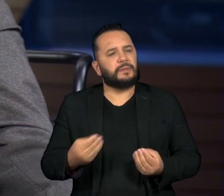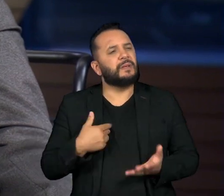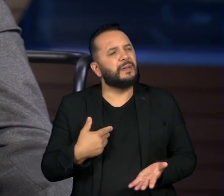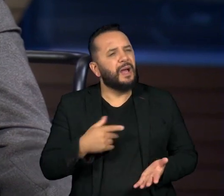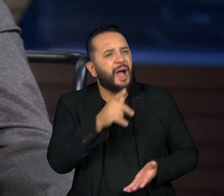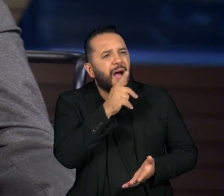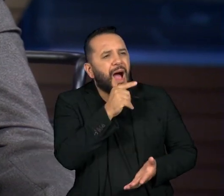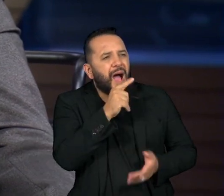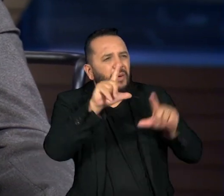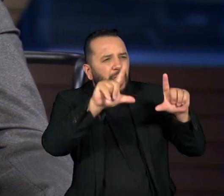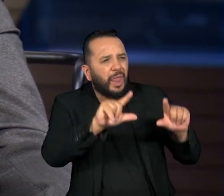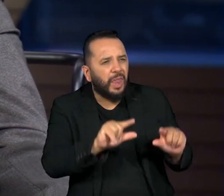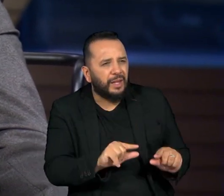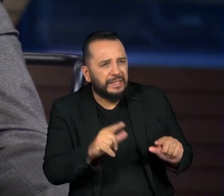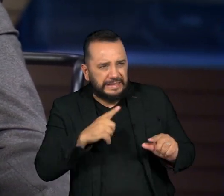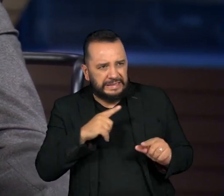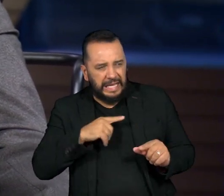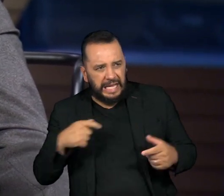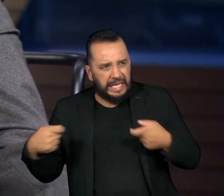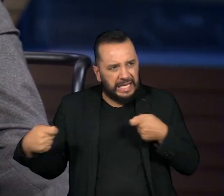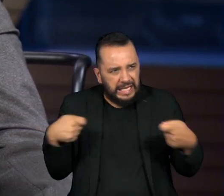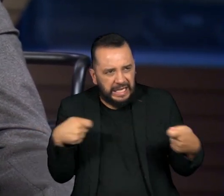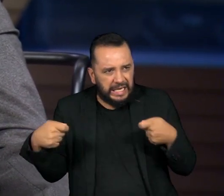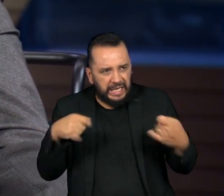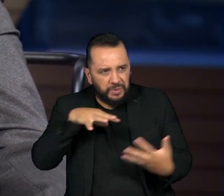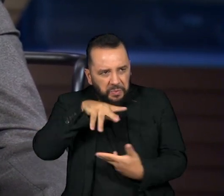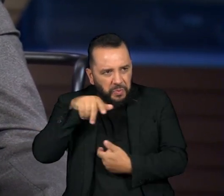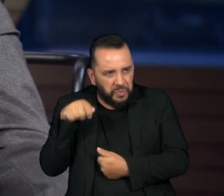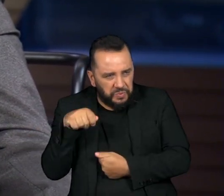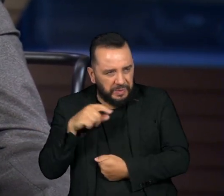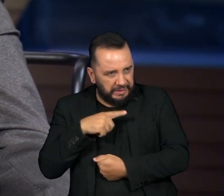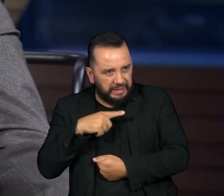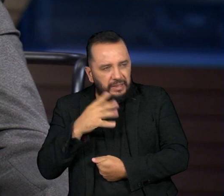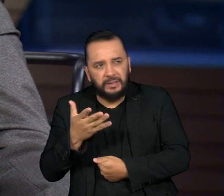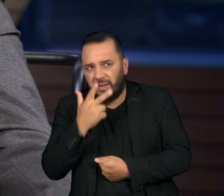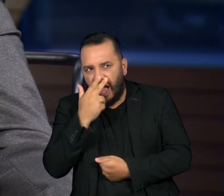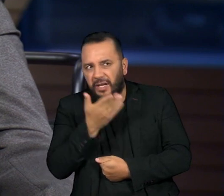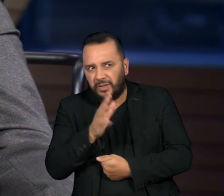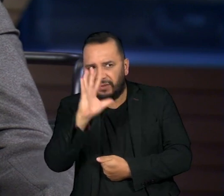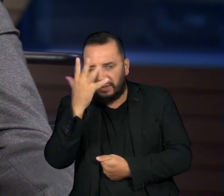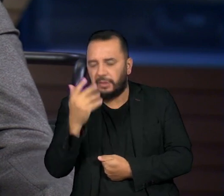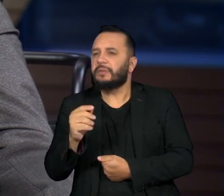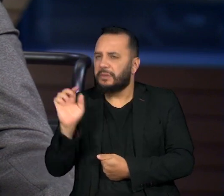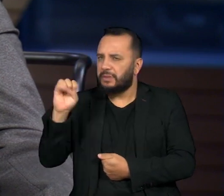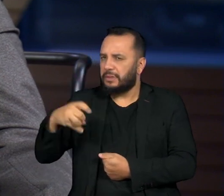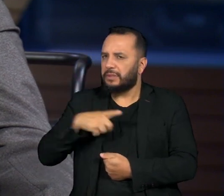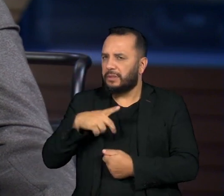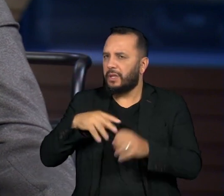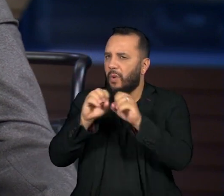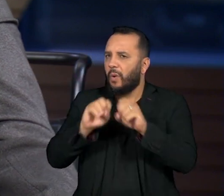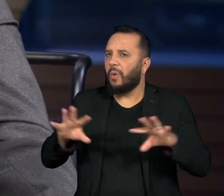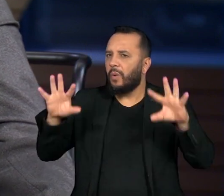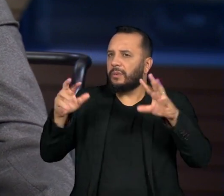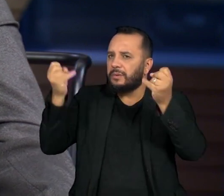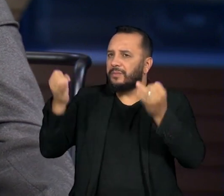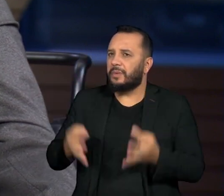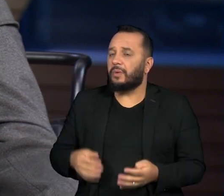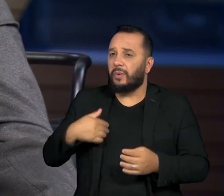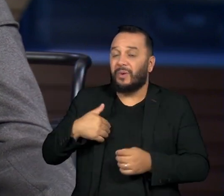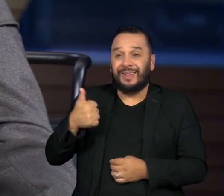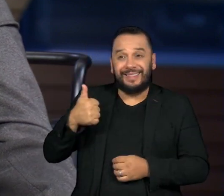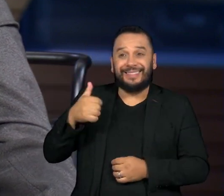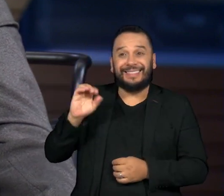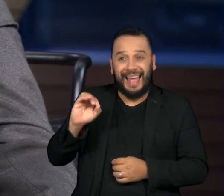momento também? Sim, nós temos hoje pelo menos identificados pela Organização das Nações Unidas 10